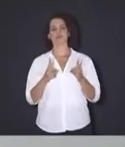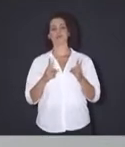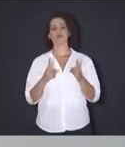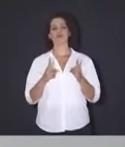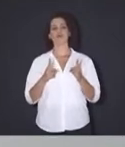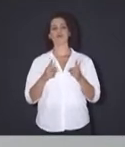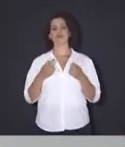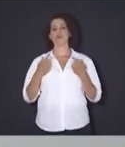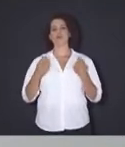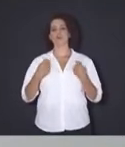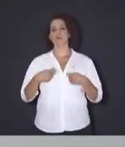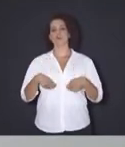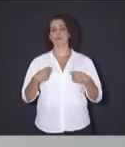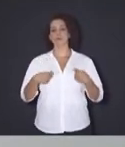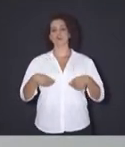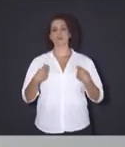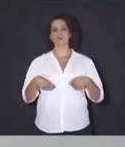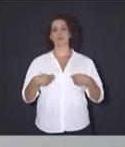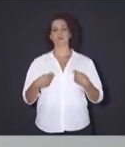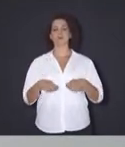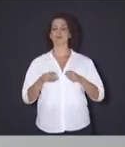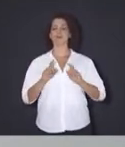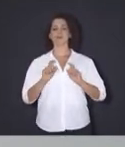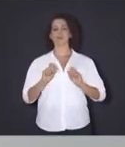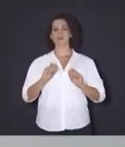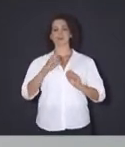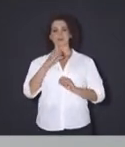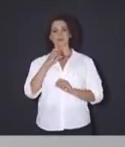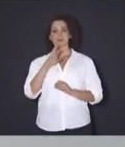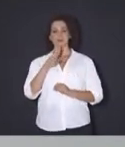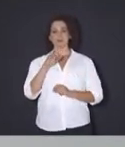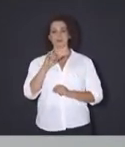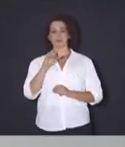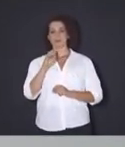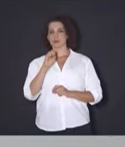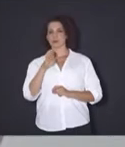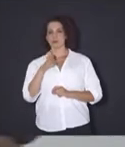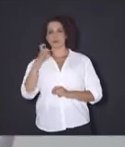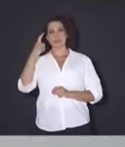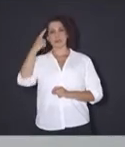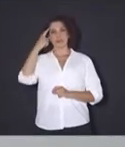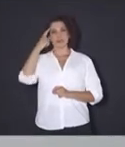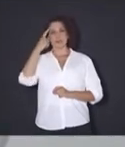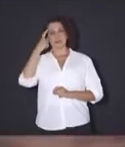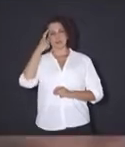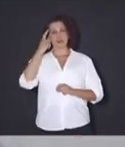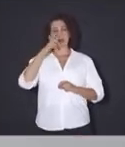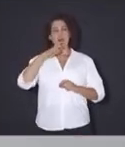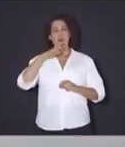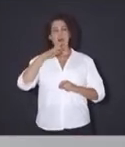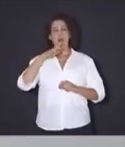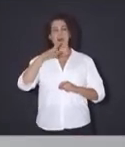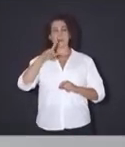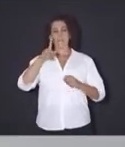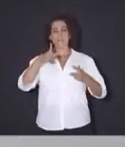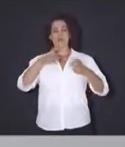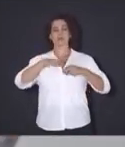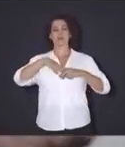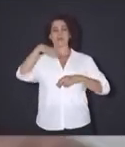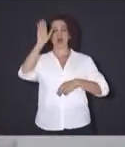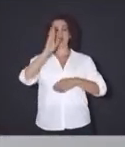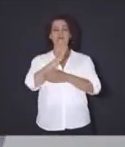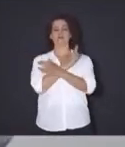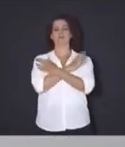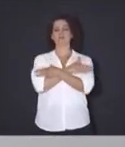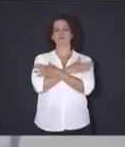nessa nessa nessa crise é com em nome de emprego econômico social com milhões